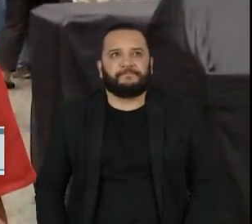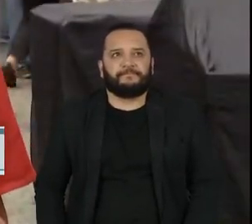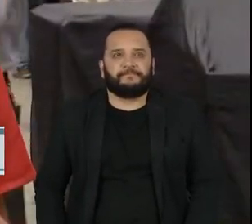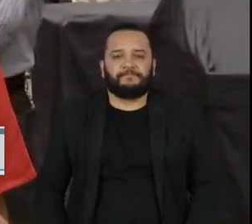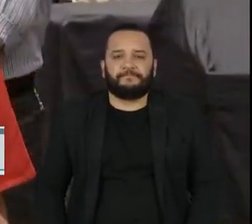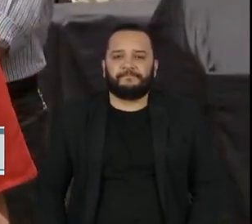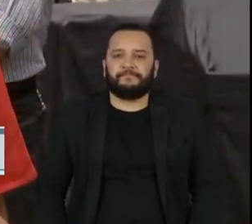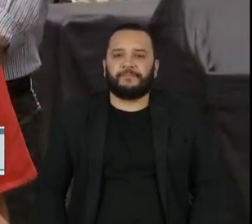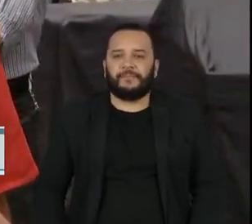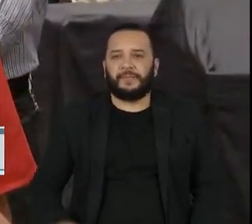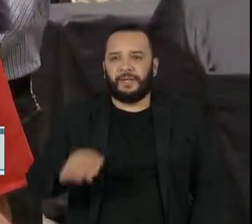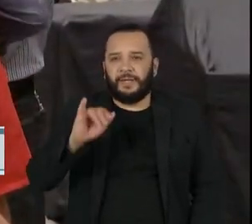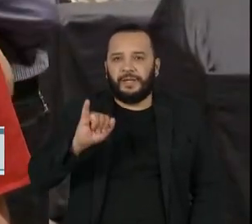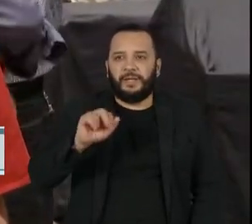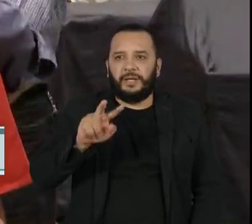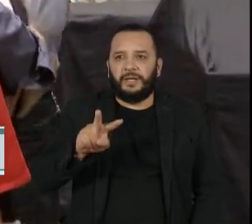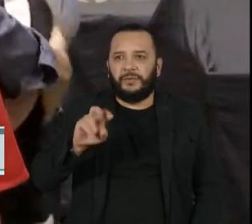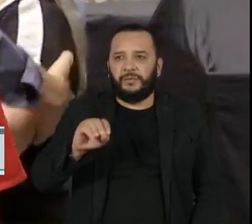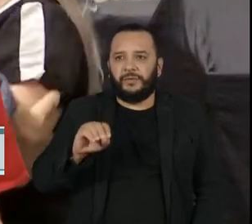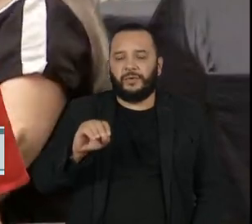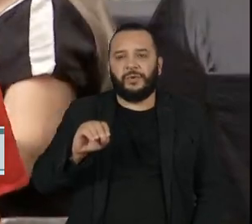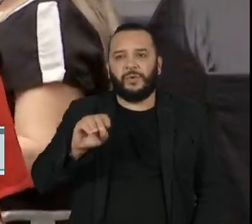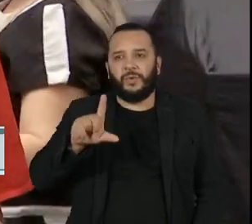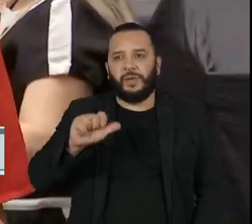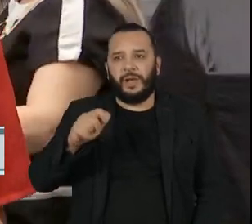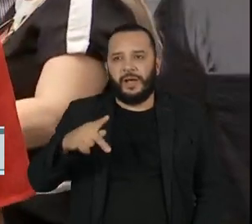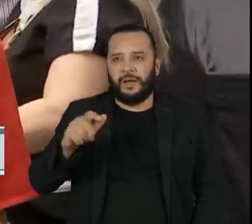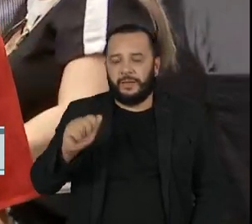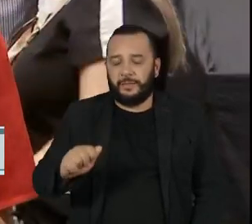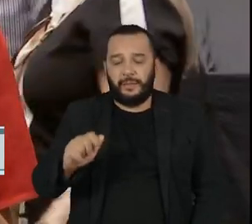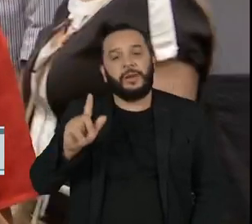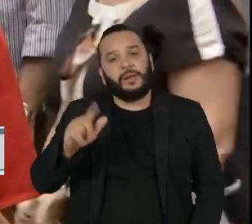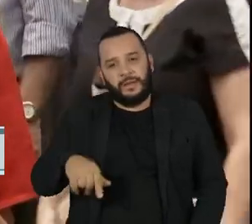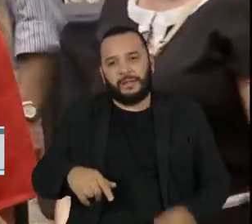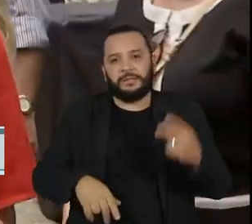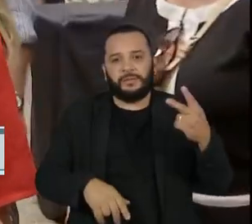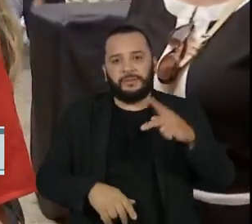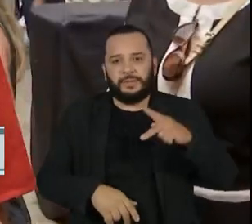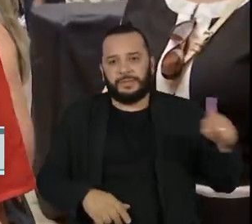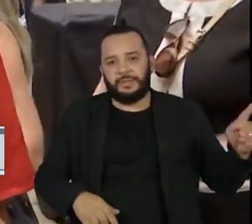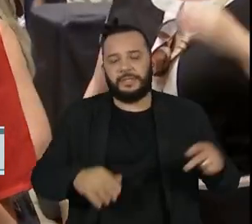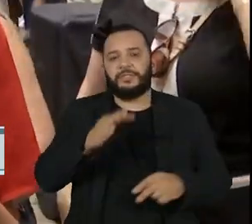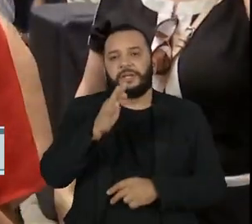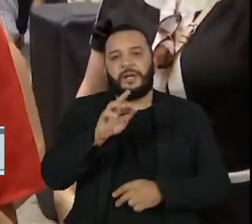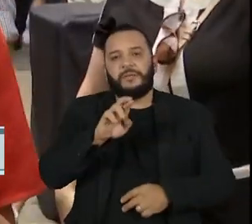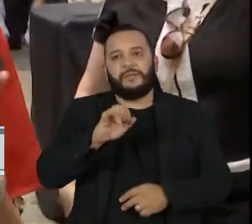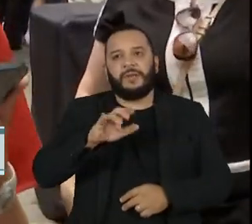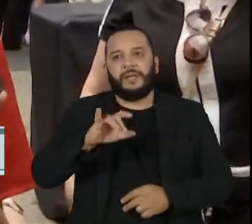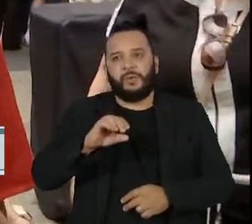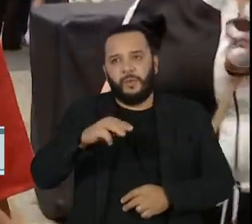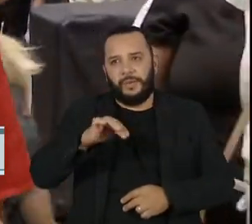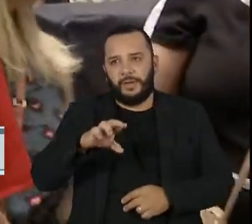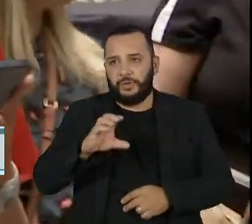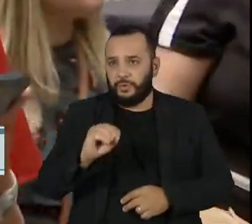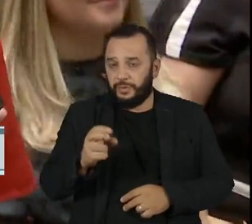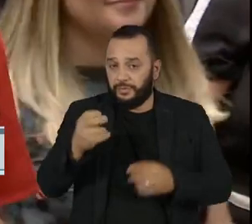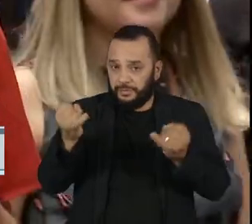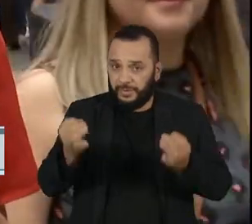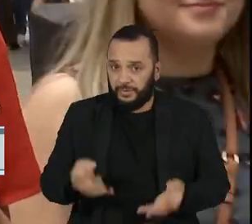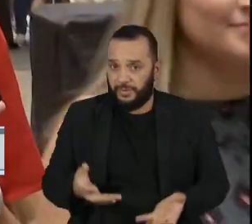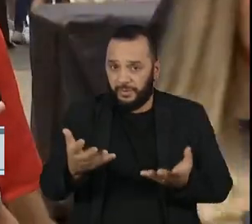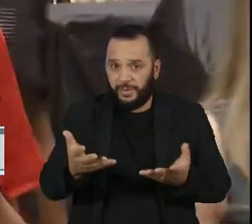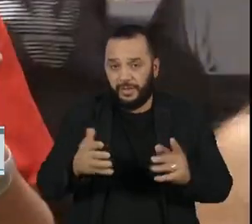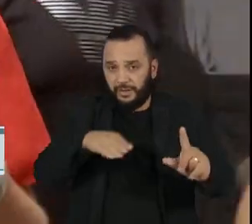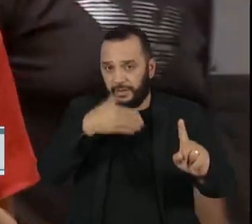Ivo Dallacqua, que é vice-presidente da Fecomércio, a instituição responsável pela gestão do Sesc, falou sobre a escolha de prestar